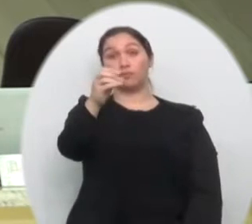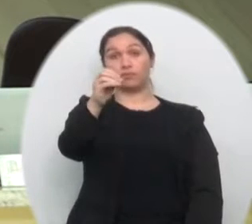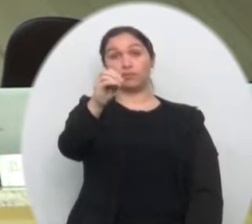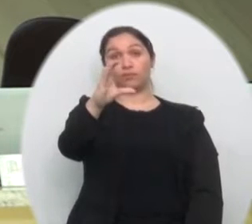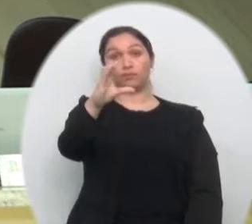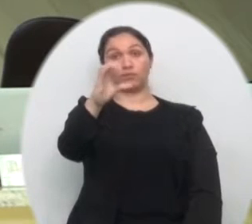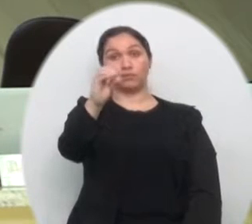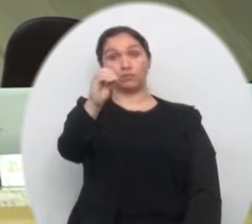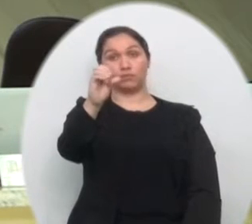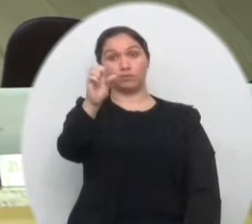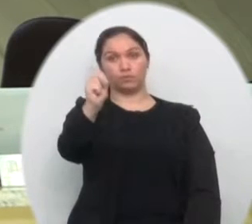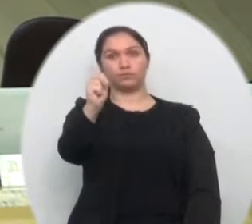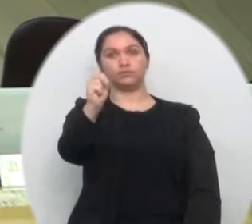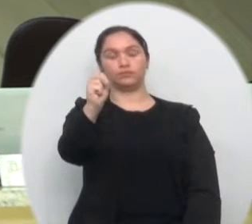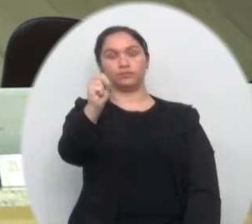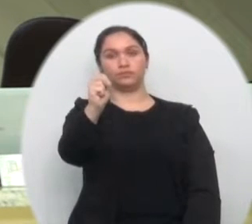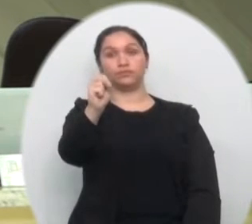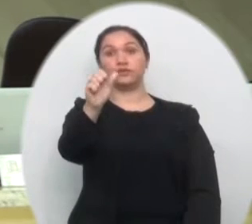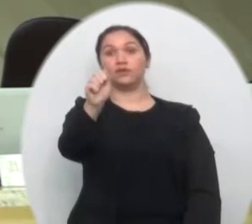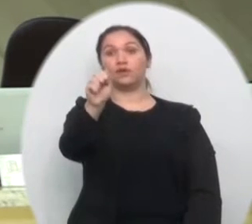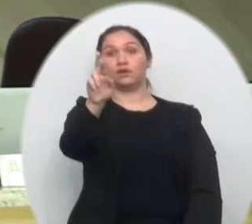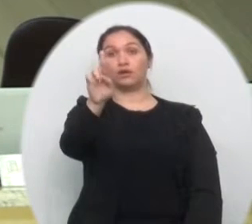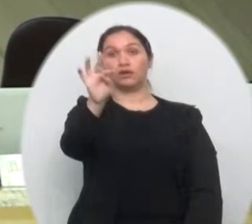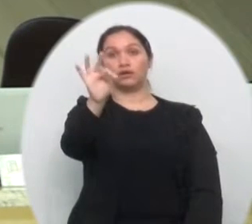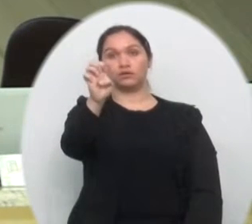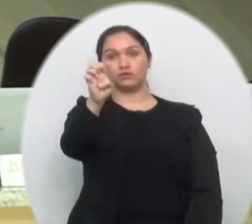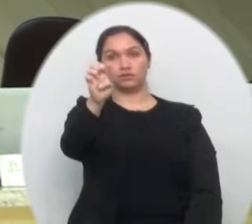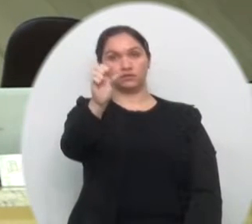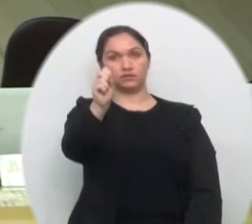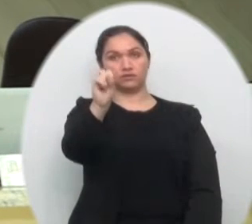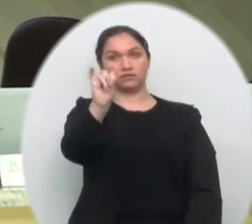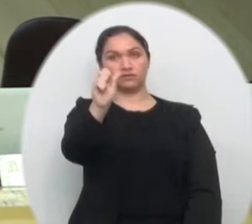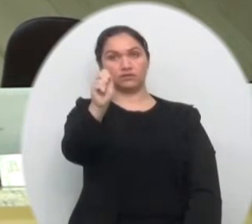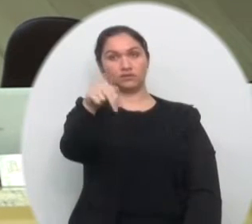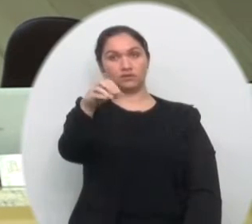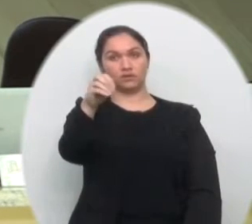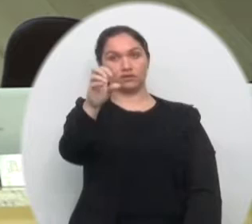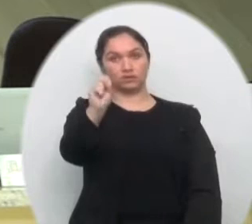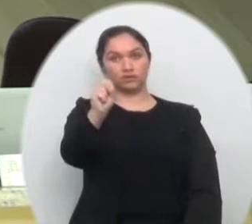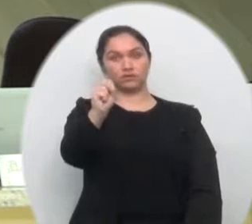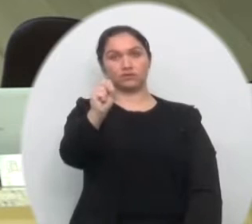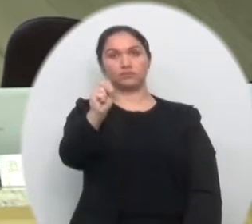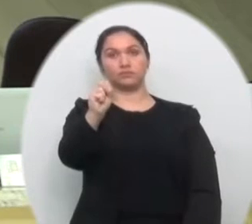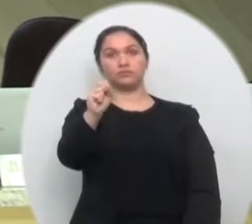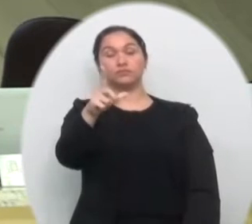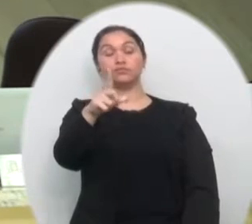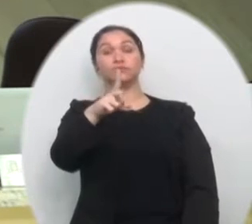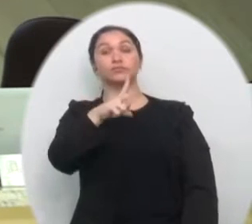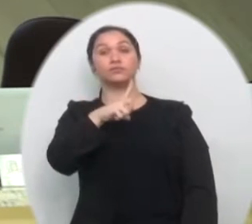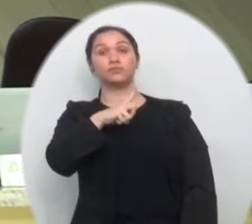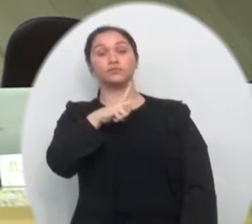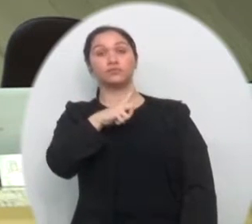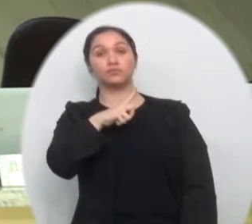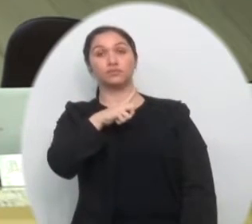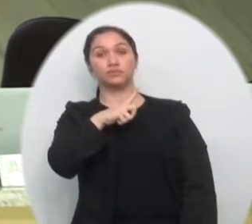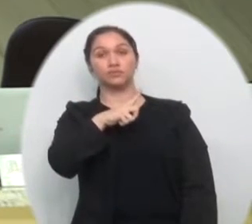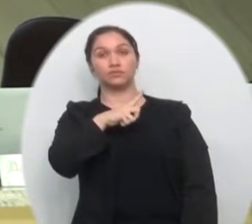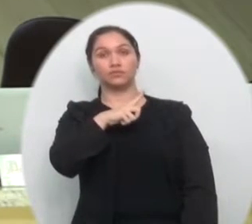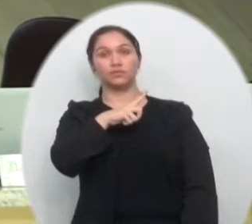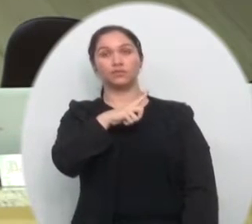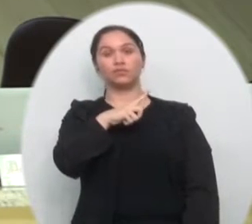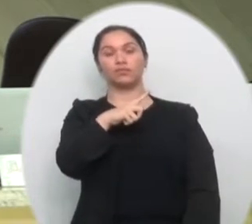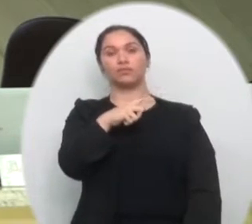um, questões de 30 metros, 40 metros tem outro. E esse aqui é próximo a